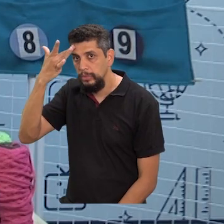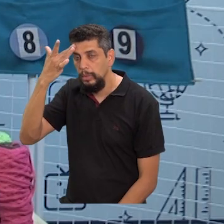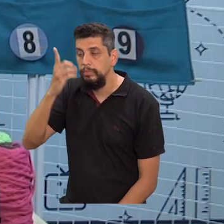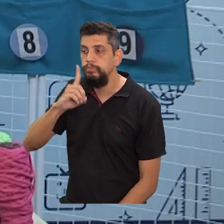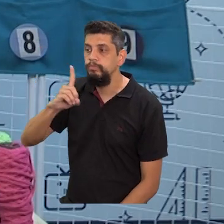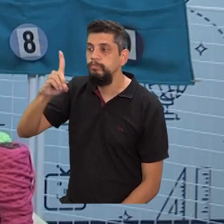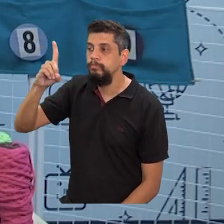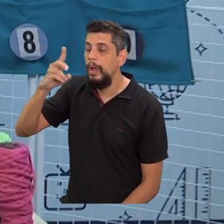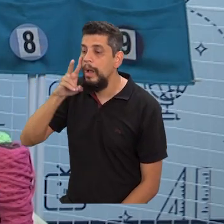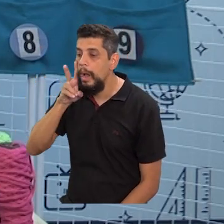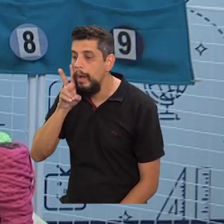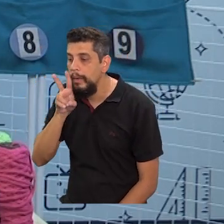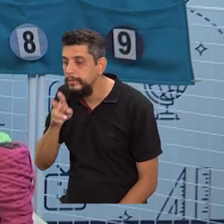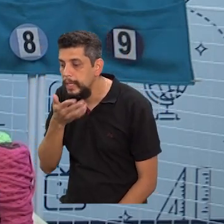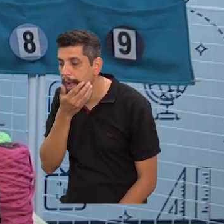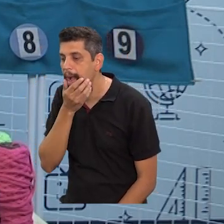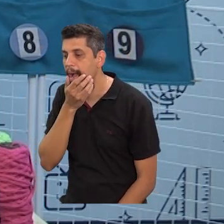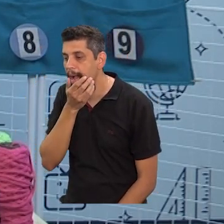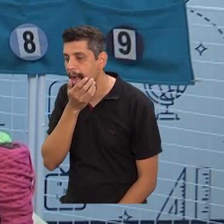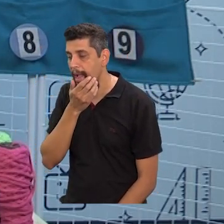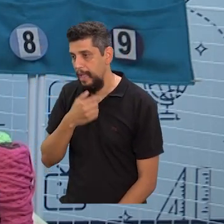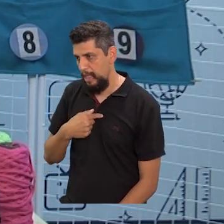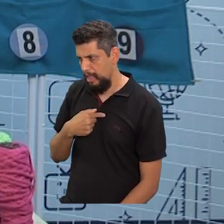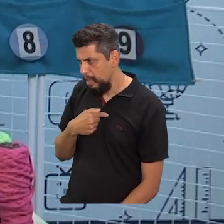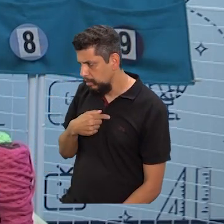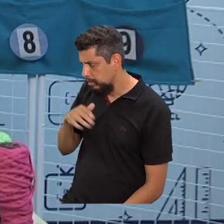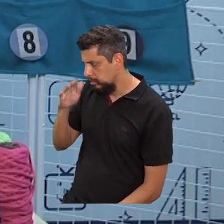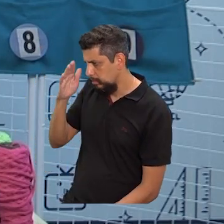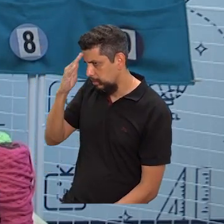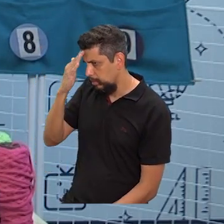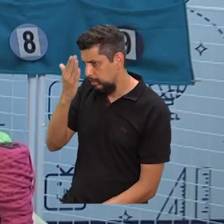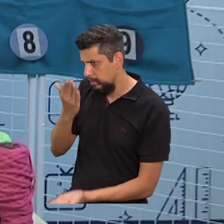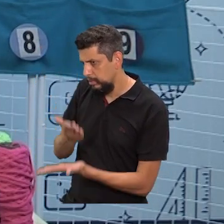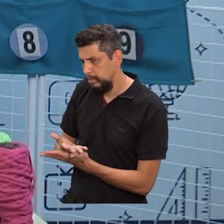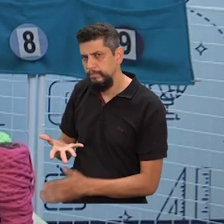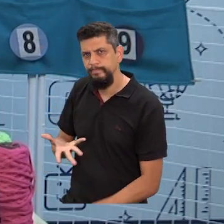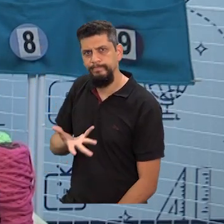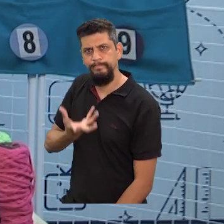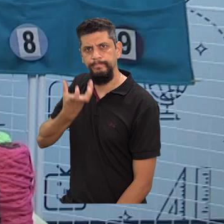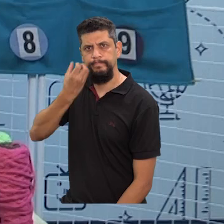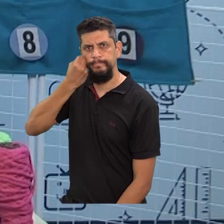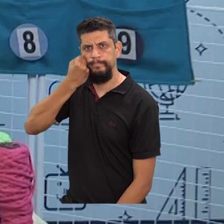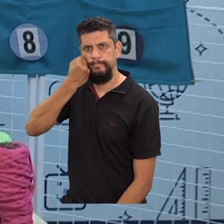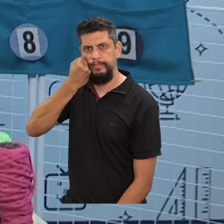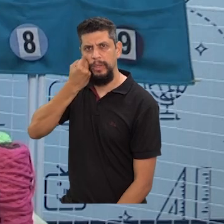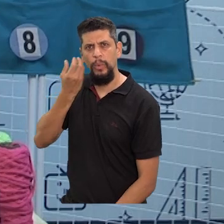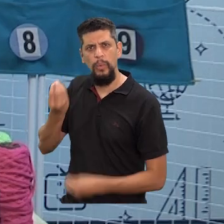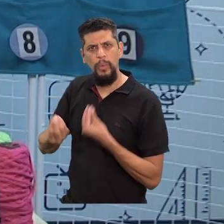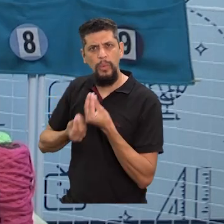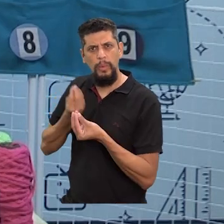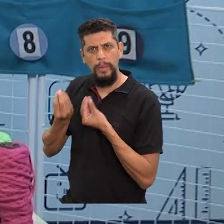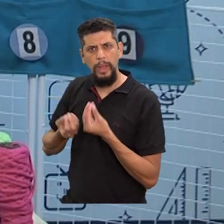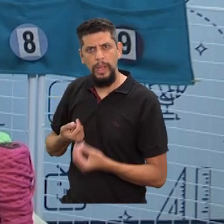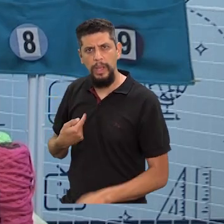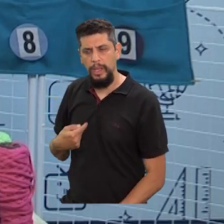da deusa. Ela, então, não pôde acreditar. Ficou extremamente decepcionada. Como assim ela havia